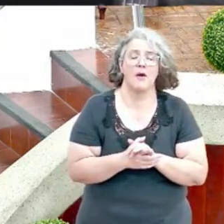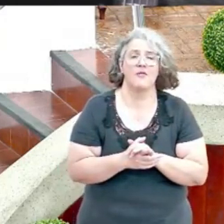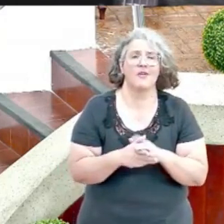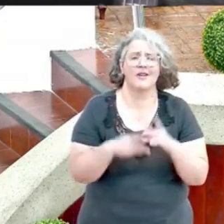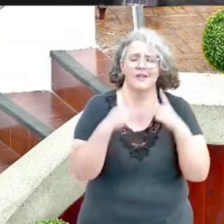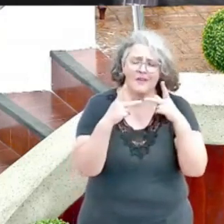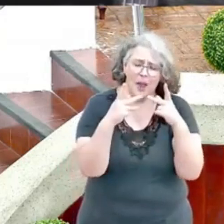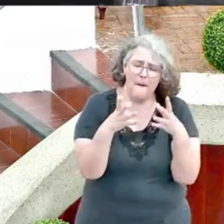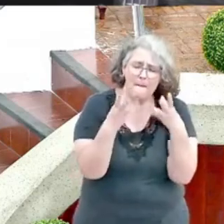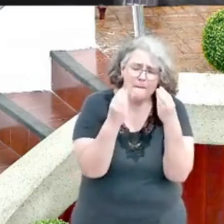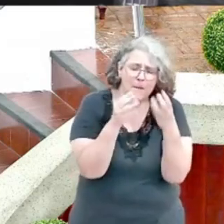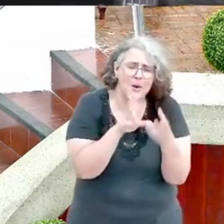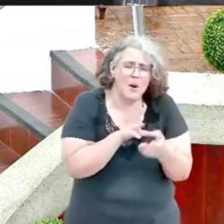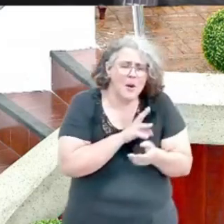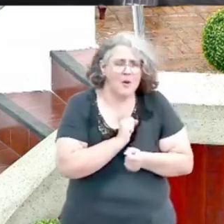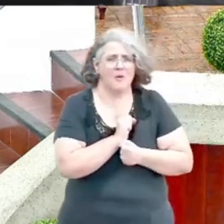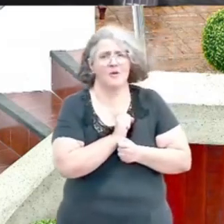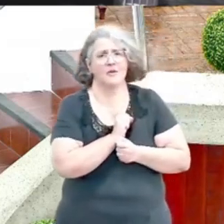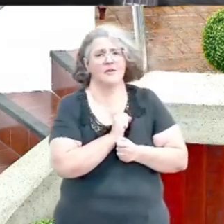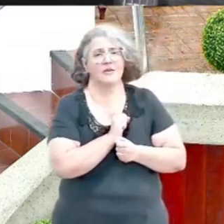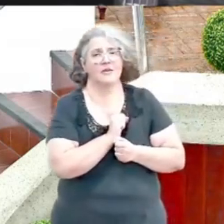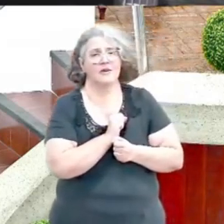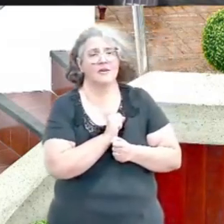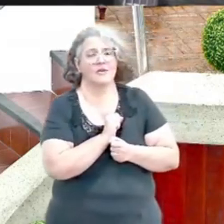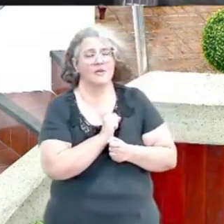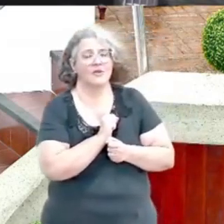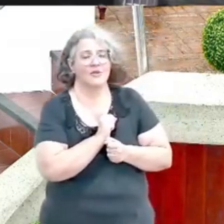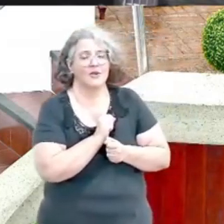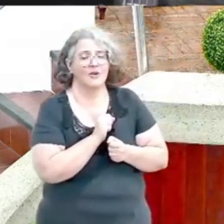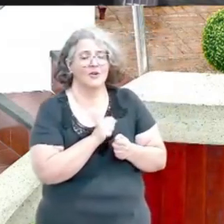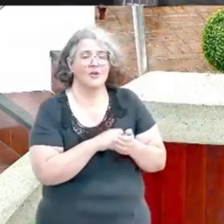amorosa. Paulo começa descrevendo a si mesmo como